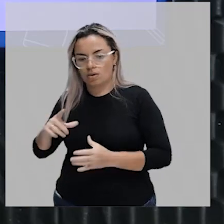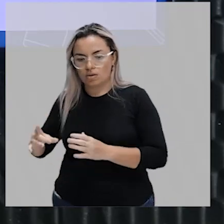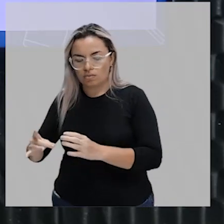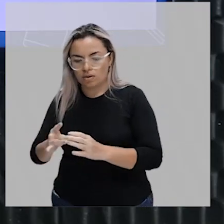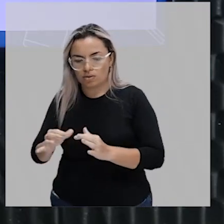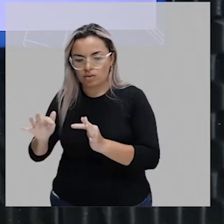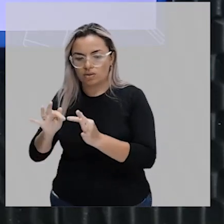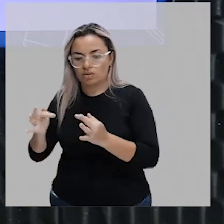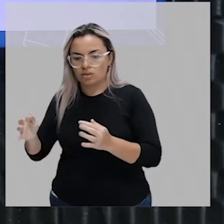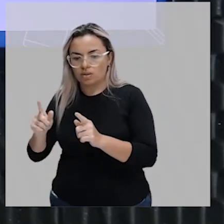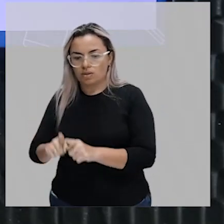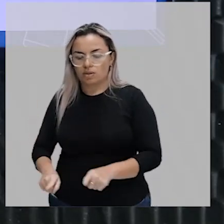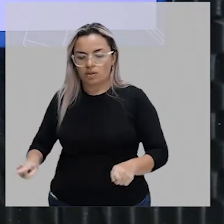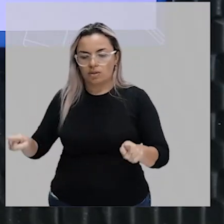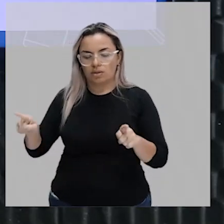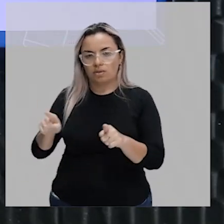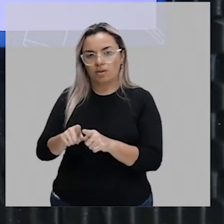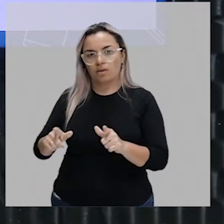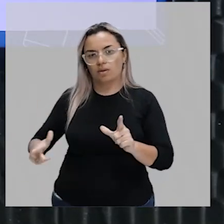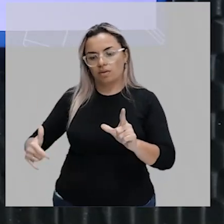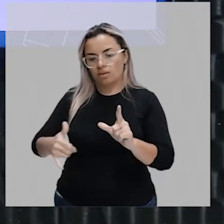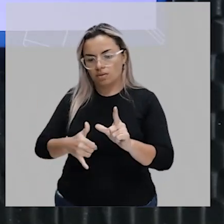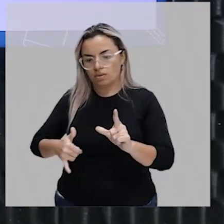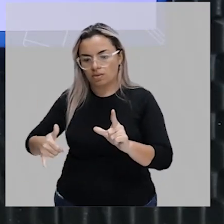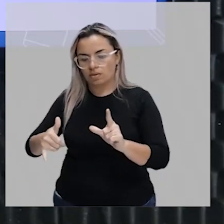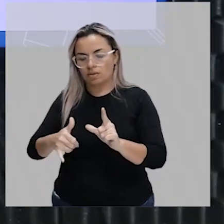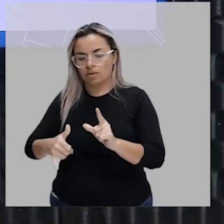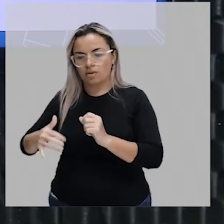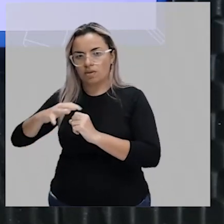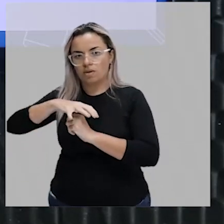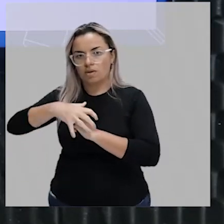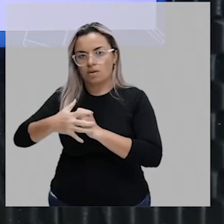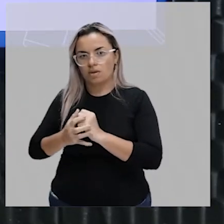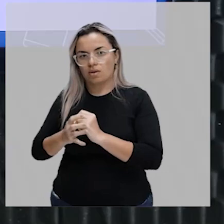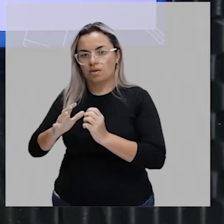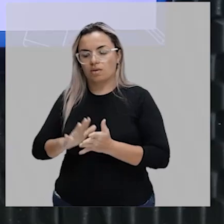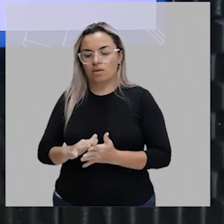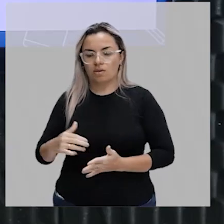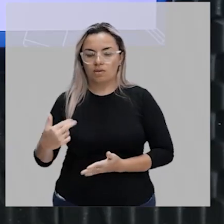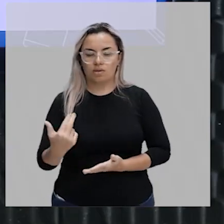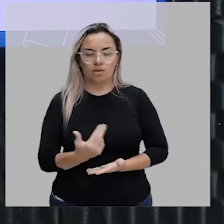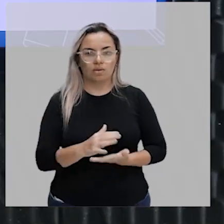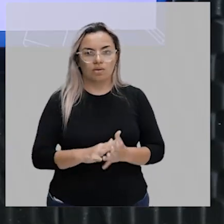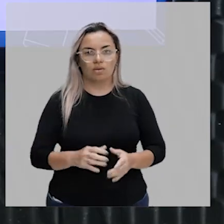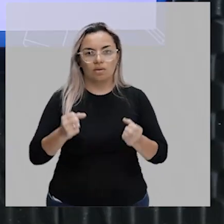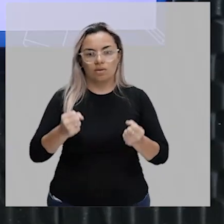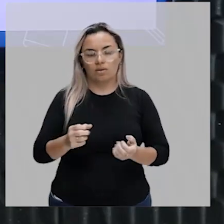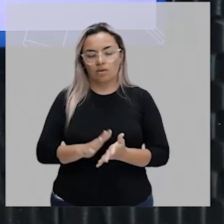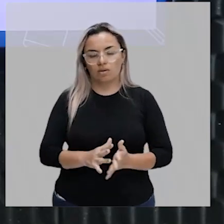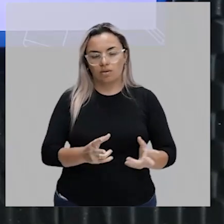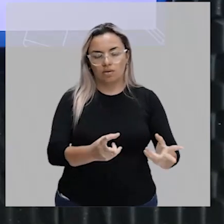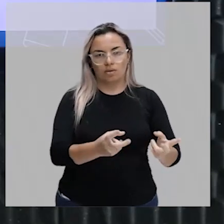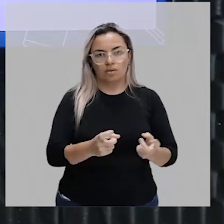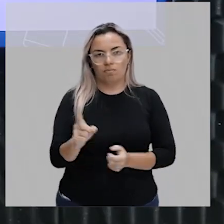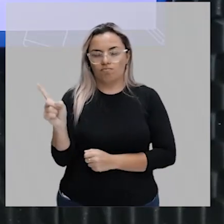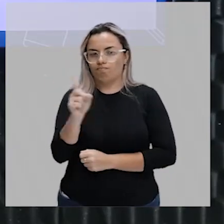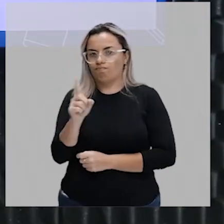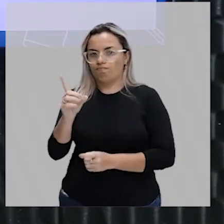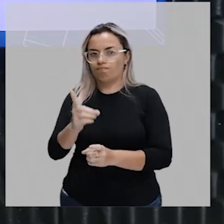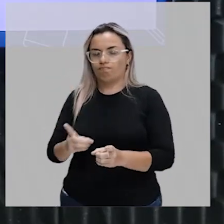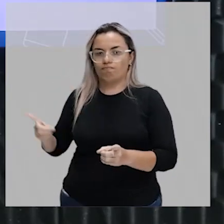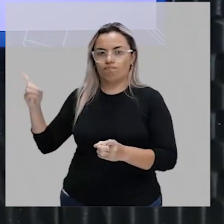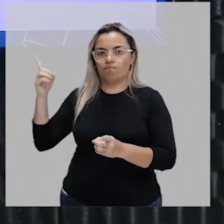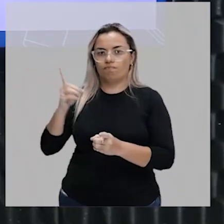de coacervados simples e também de lipídios para a membrana. E nós podemos perceber que lá não foi